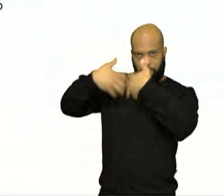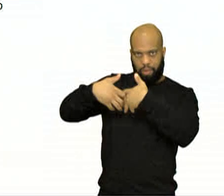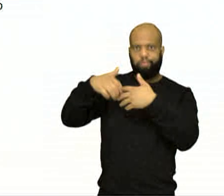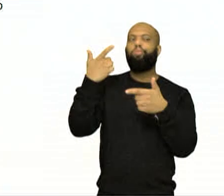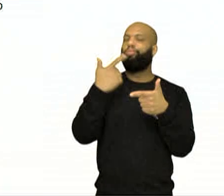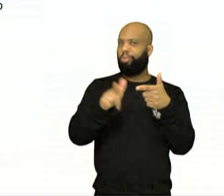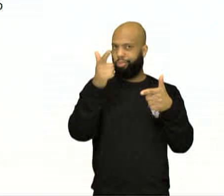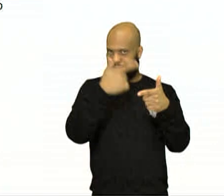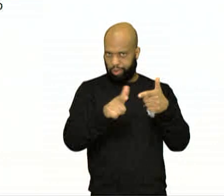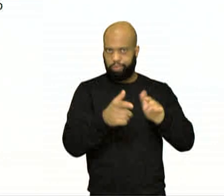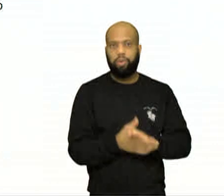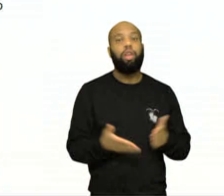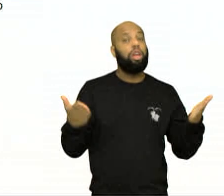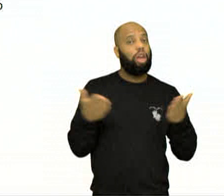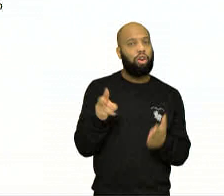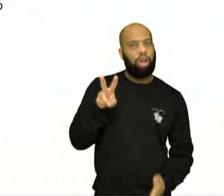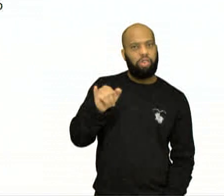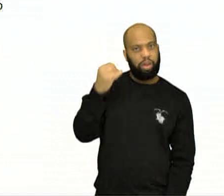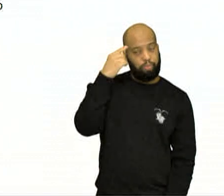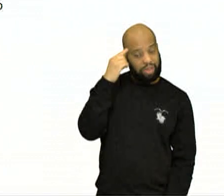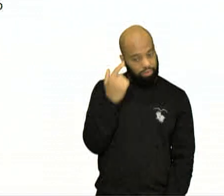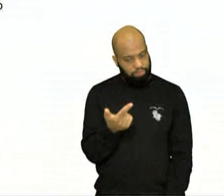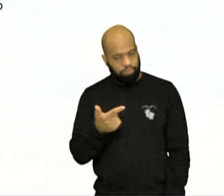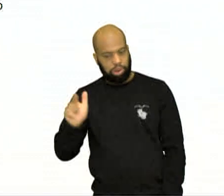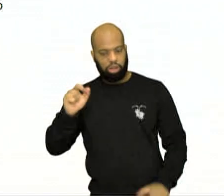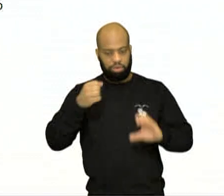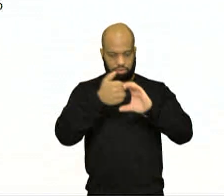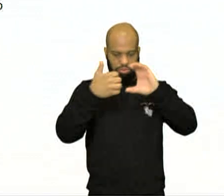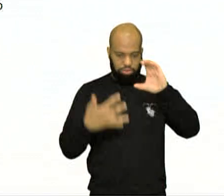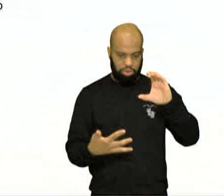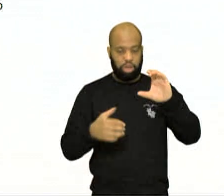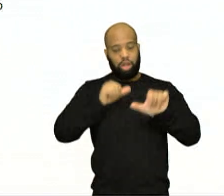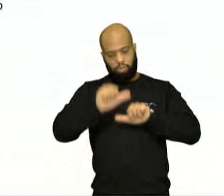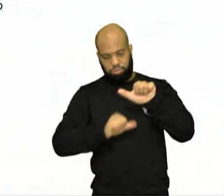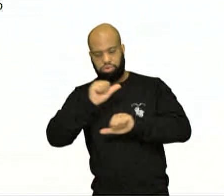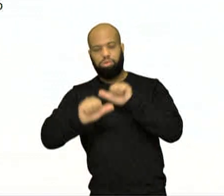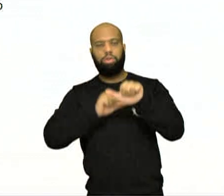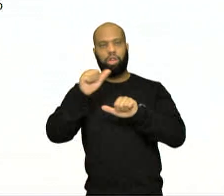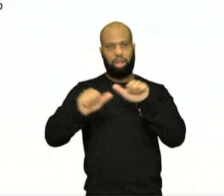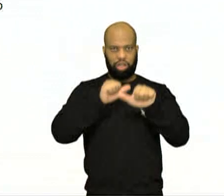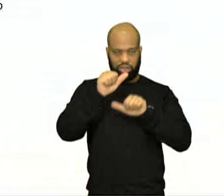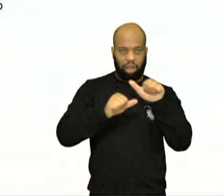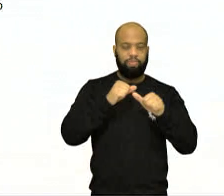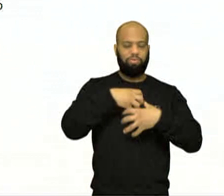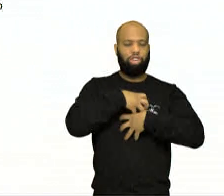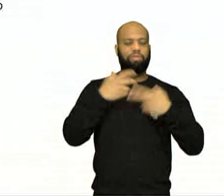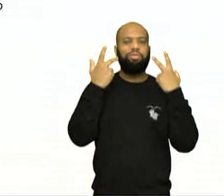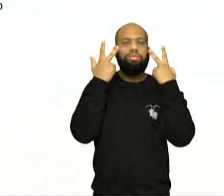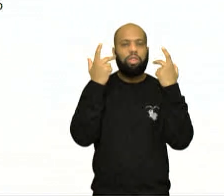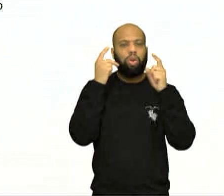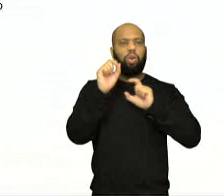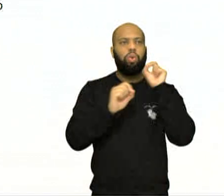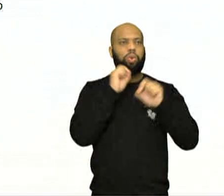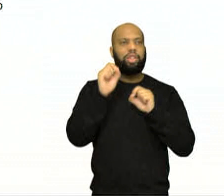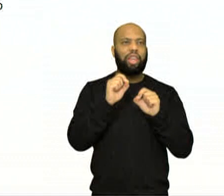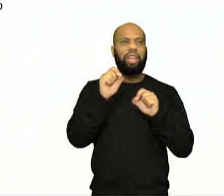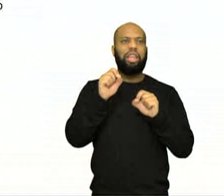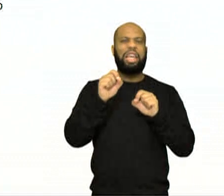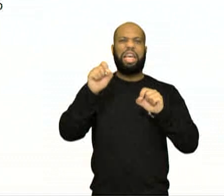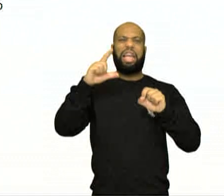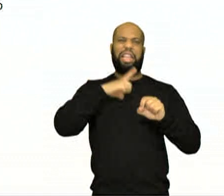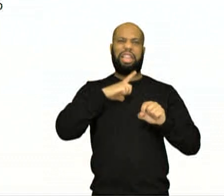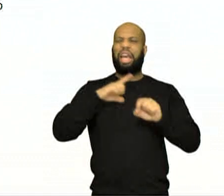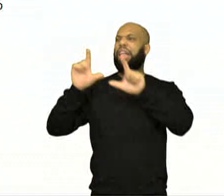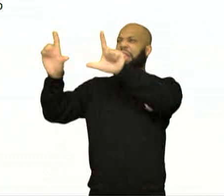né? E aí vamos pensar em outra característica ali de alteração do equilíbrio natural, que é a poluição